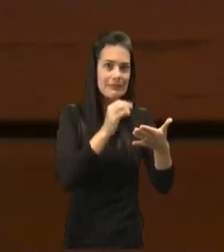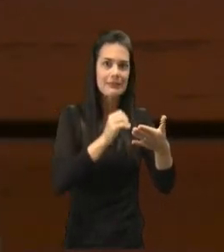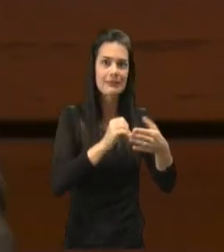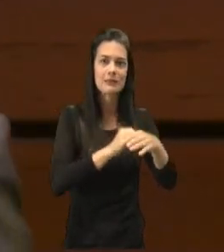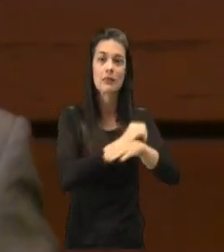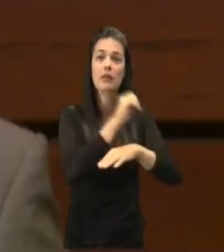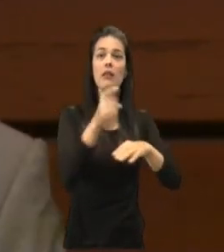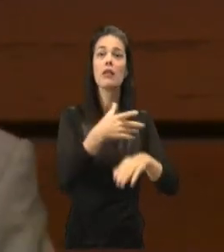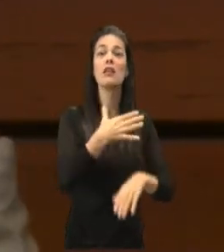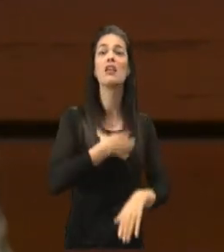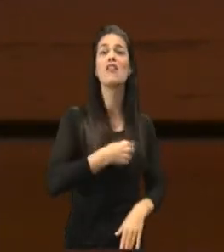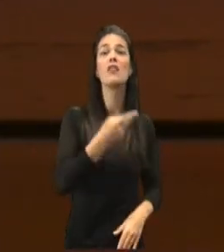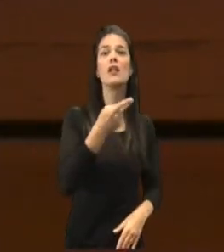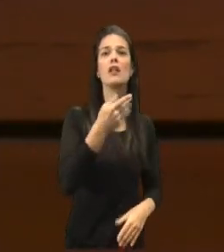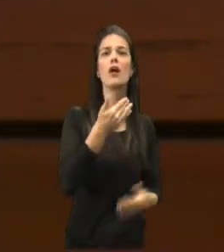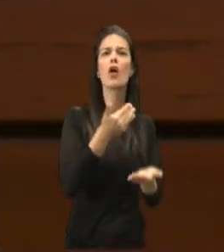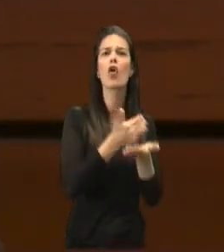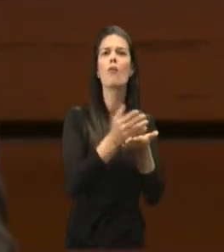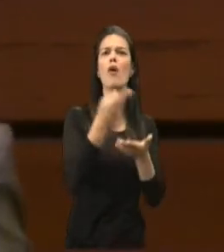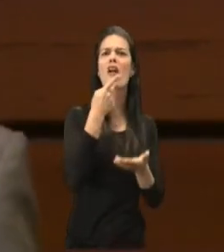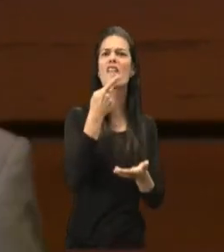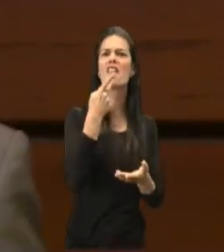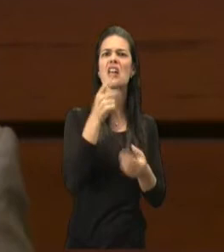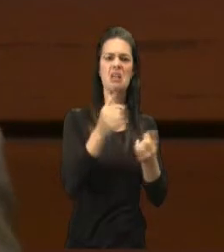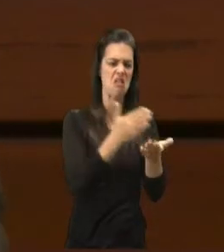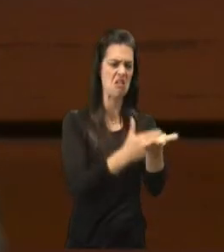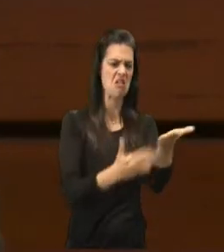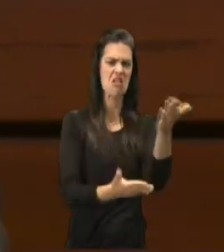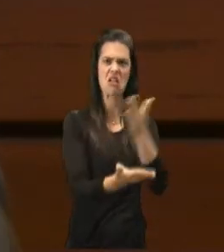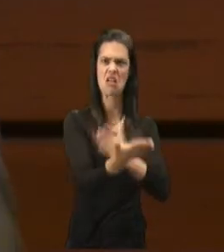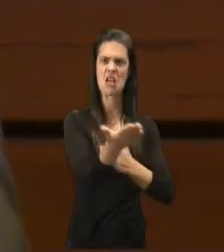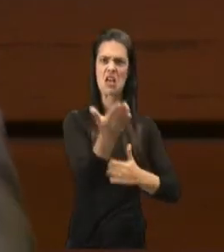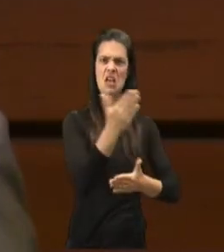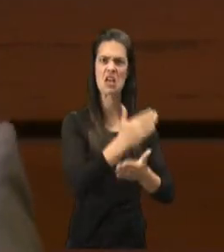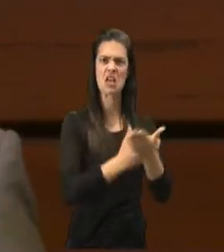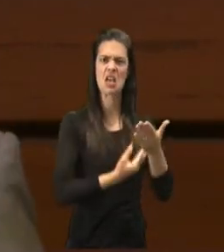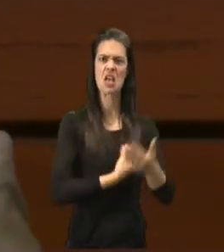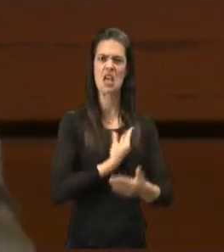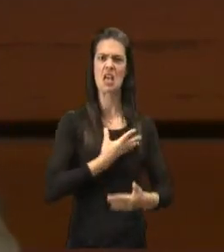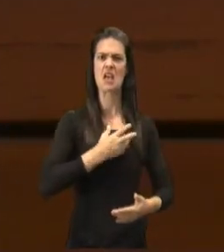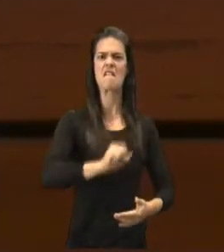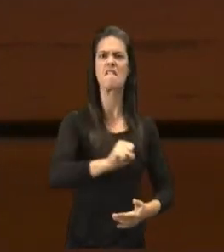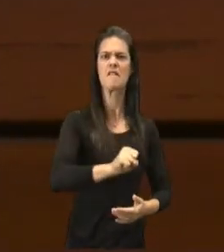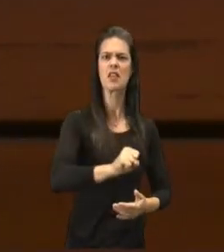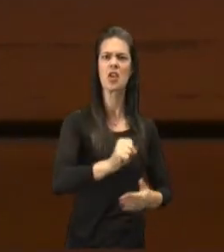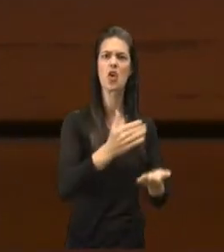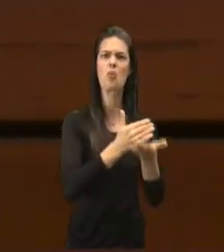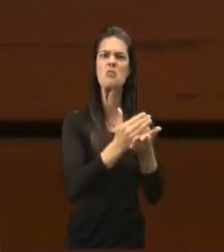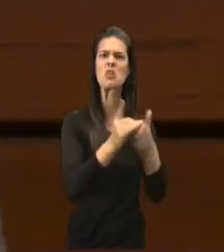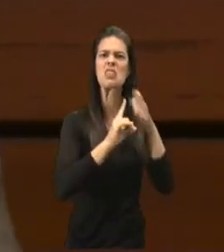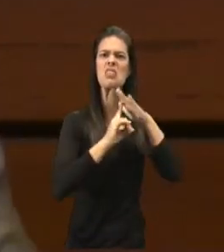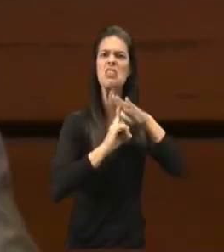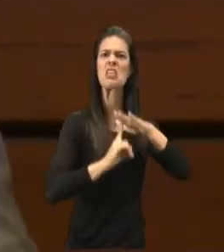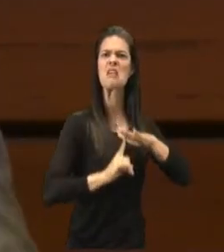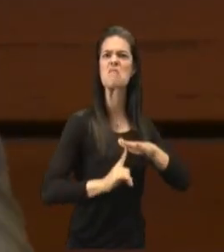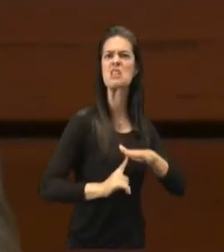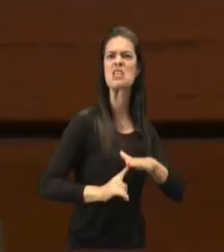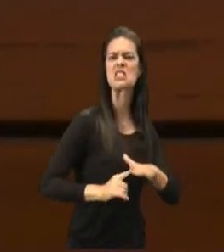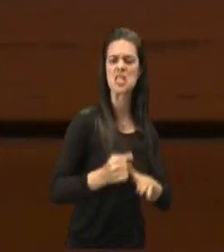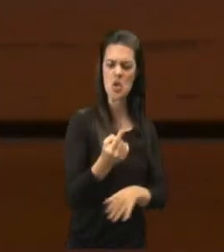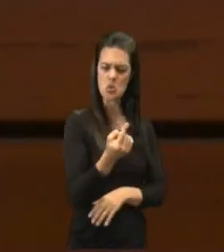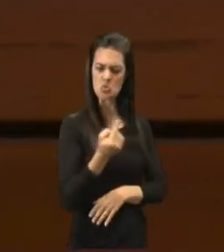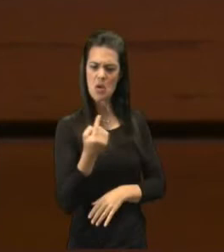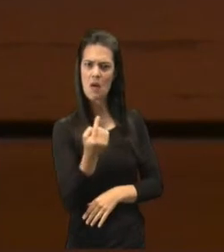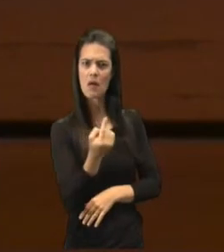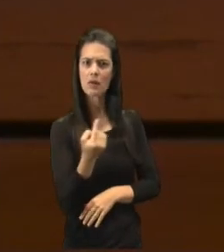de suicídio, a filha começou a falar de se cortar, de se mutilar, a filha começou a entrar em depressão, ficando pelos cantos, e a